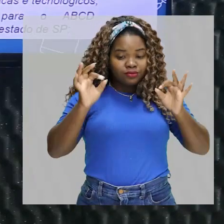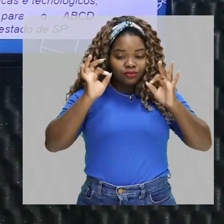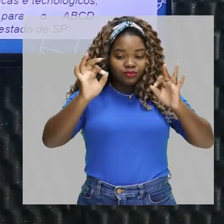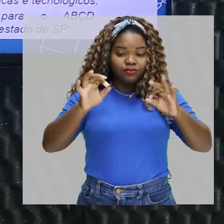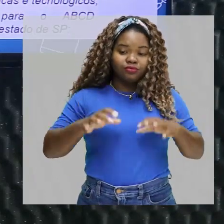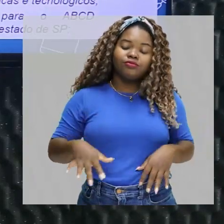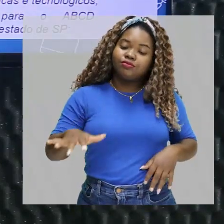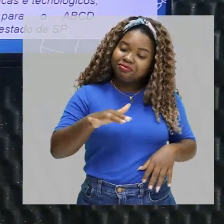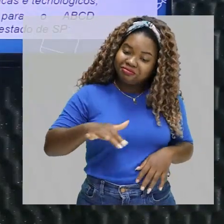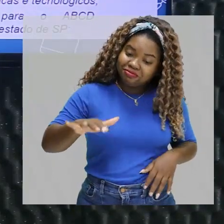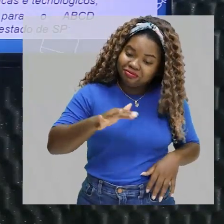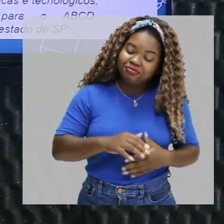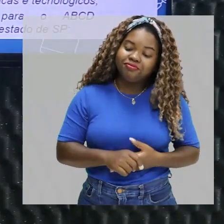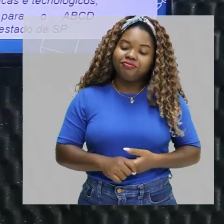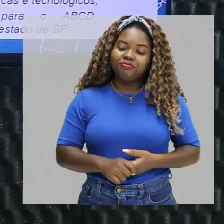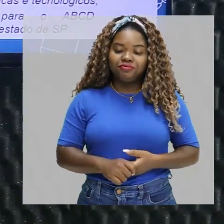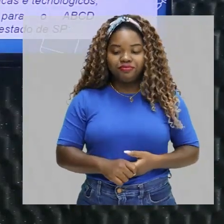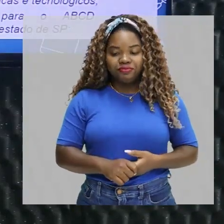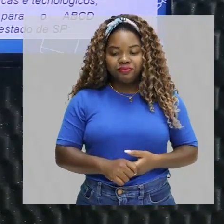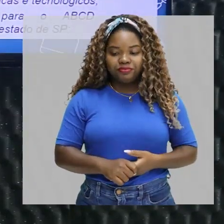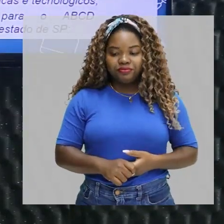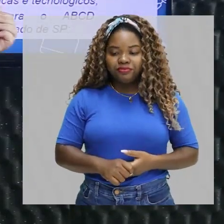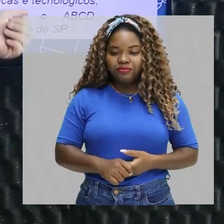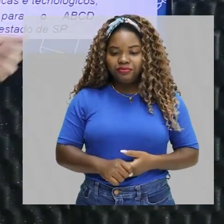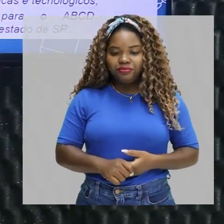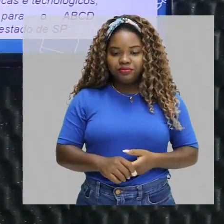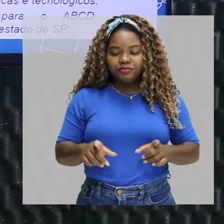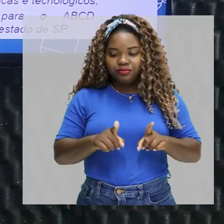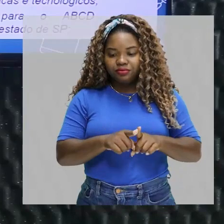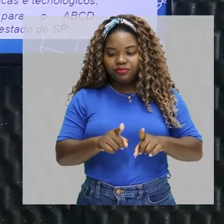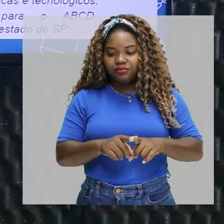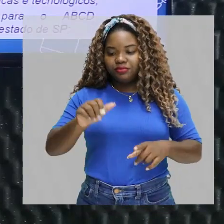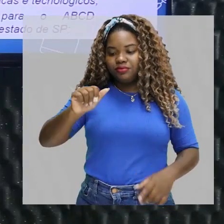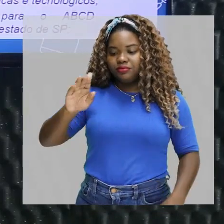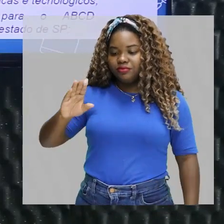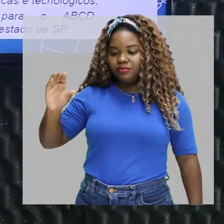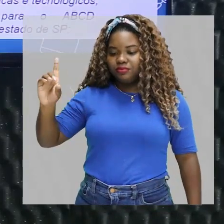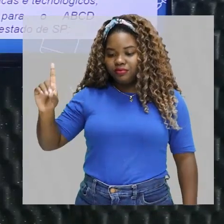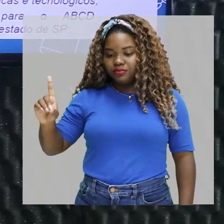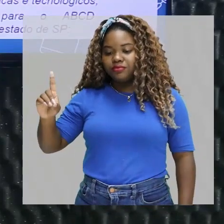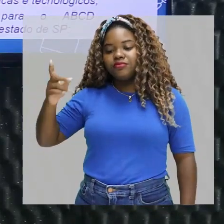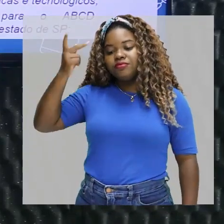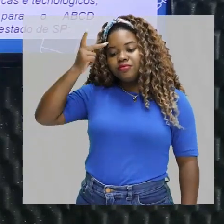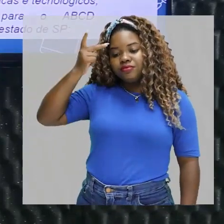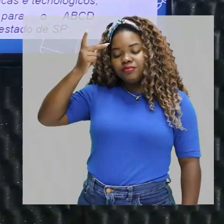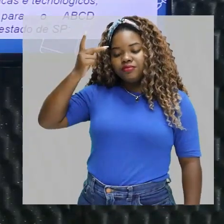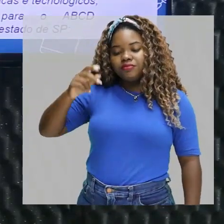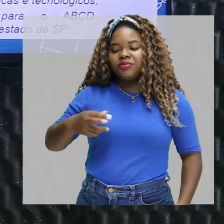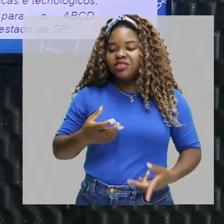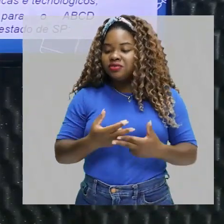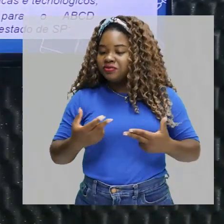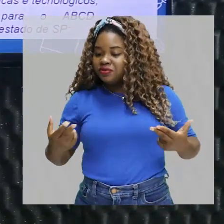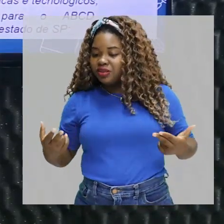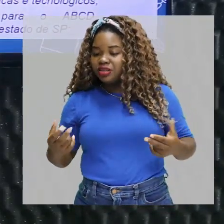campos aí que tem um grande destaque na região sudeste nós temos ali um destaque para a região do ABCD Paulista Tá certo ali onde tem uma grande